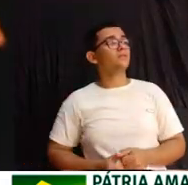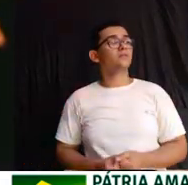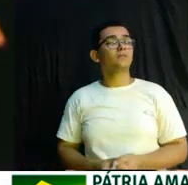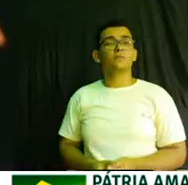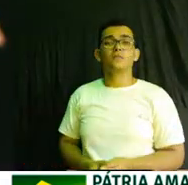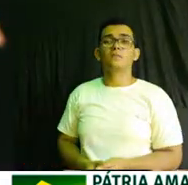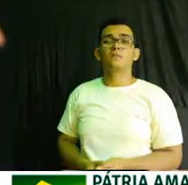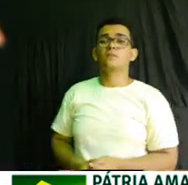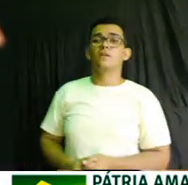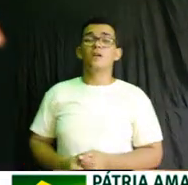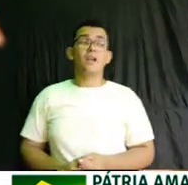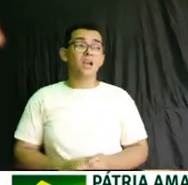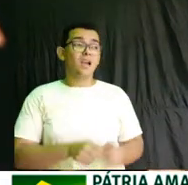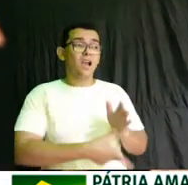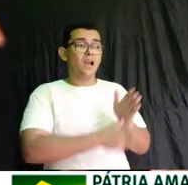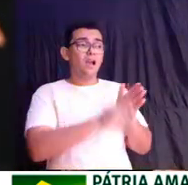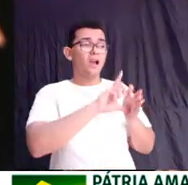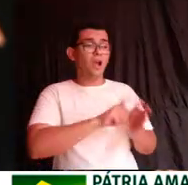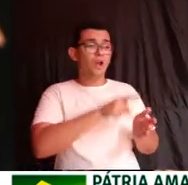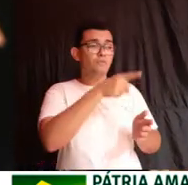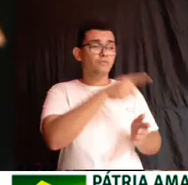Você foi pra mim